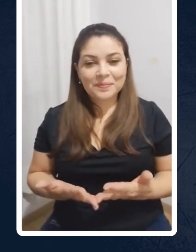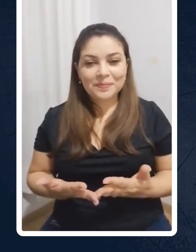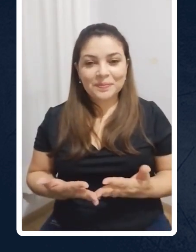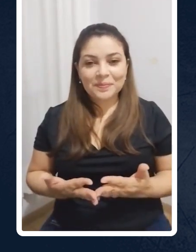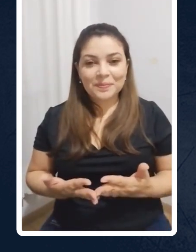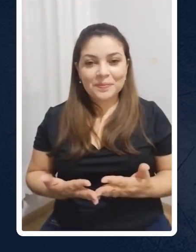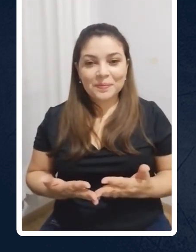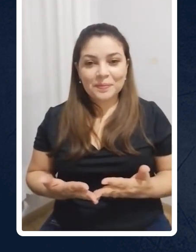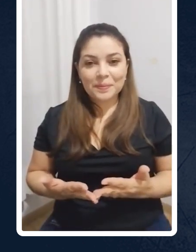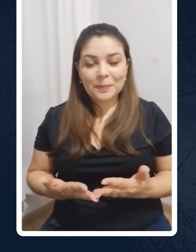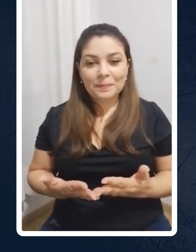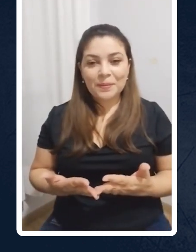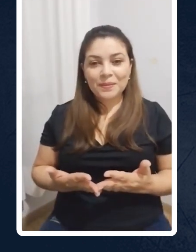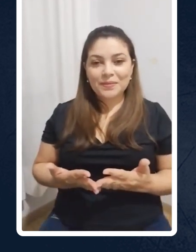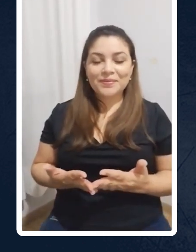de qualquer forma,